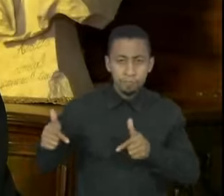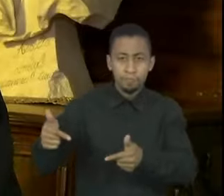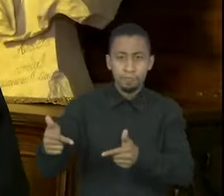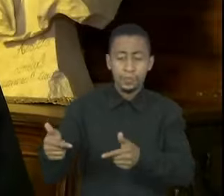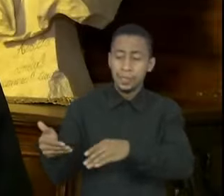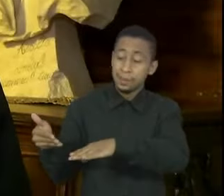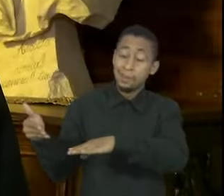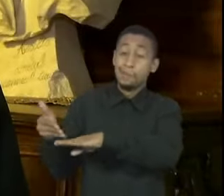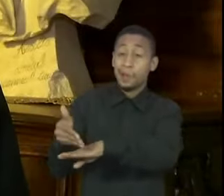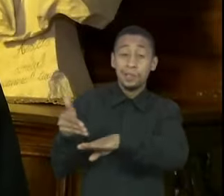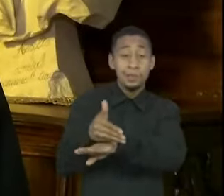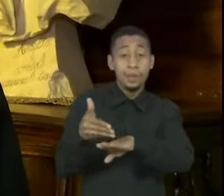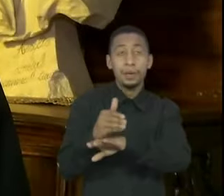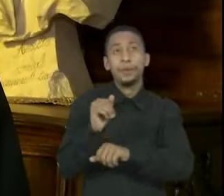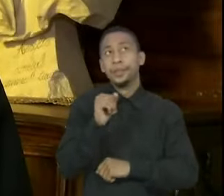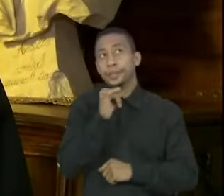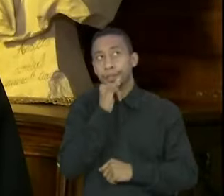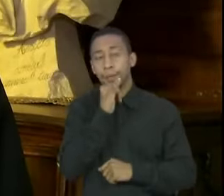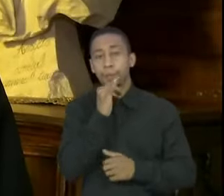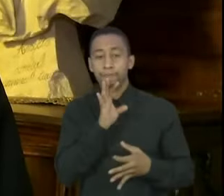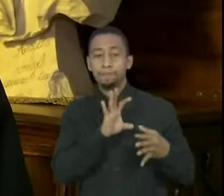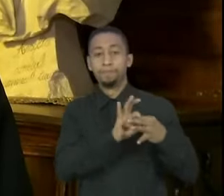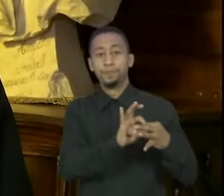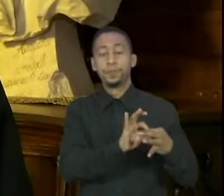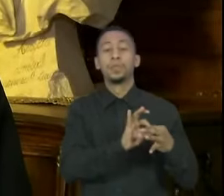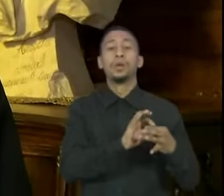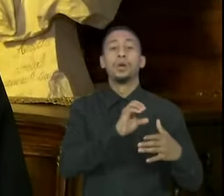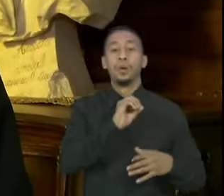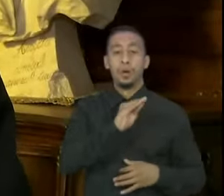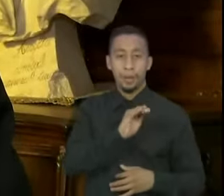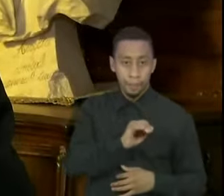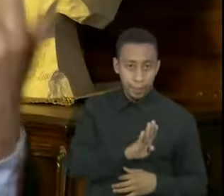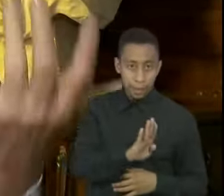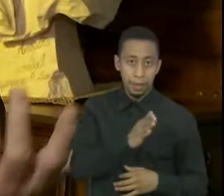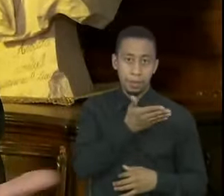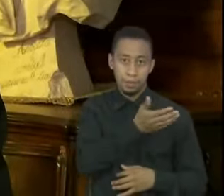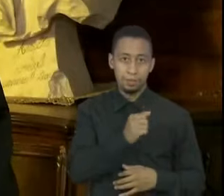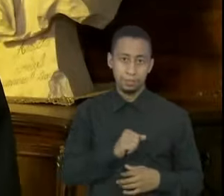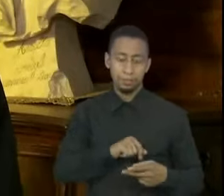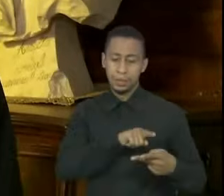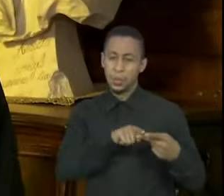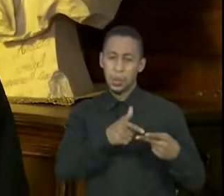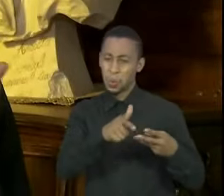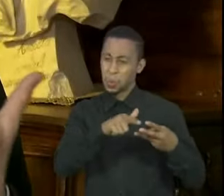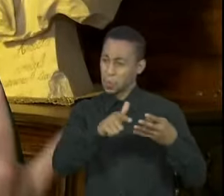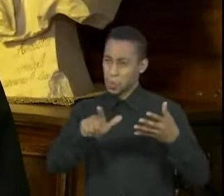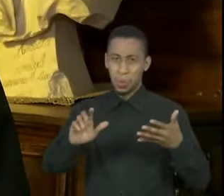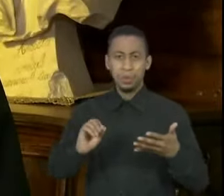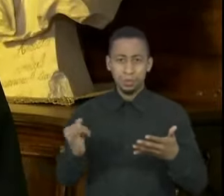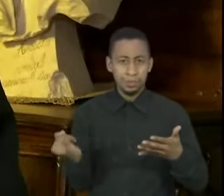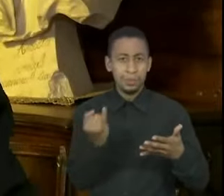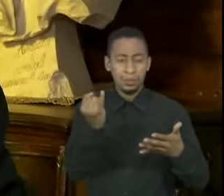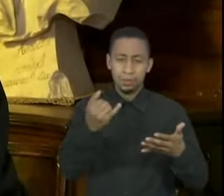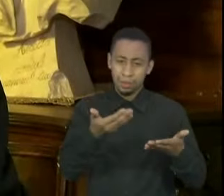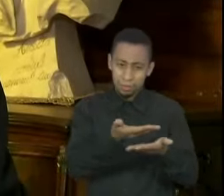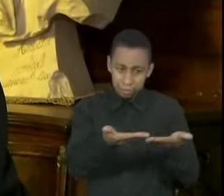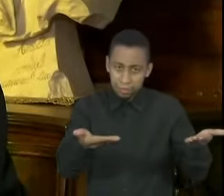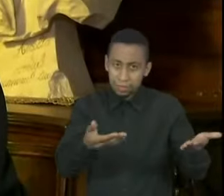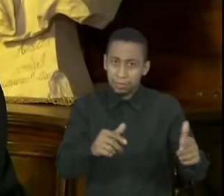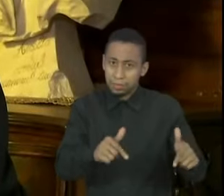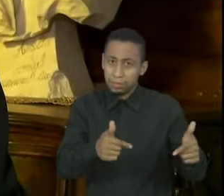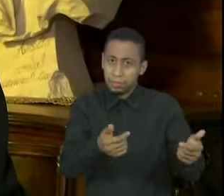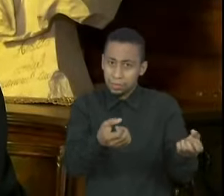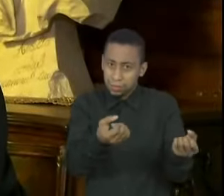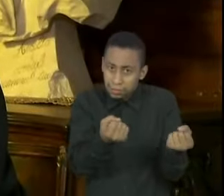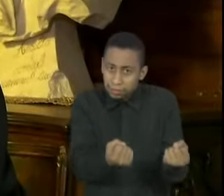parque por exemplo com a OAB com outras com a com tanto os organismos importantes de peso